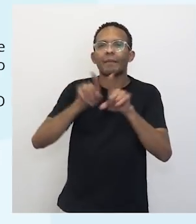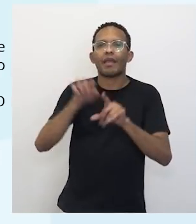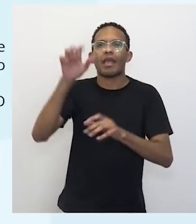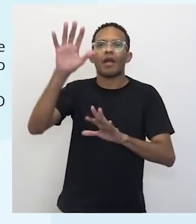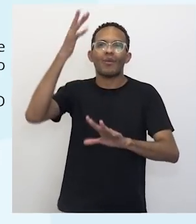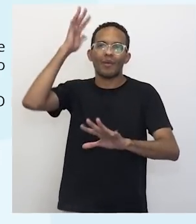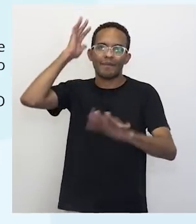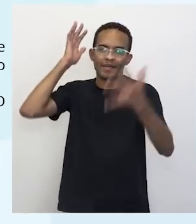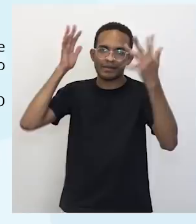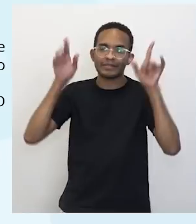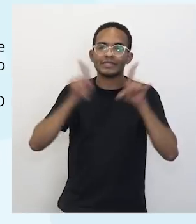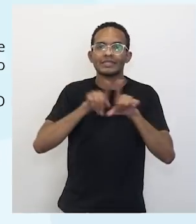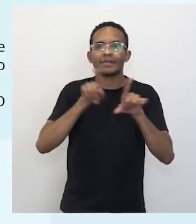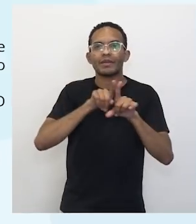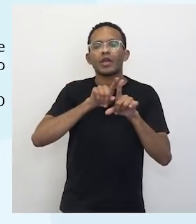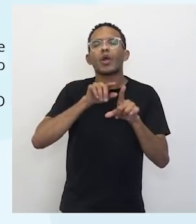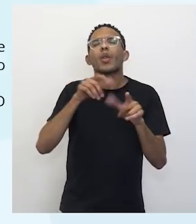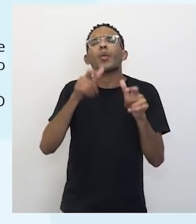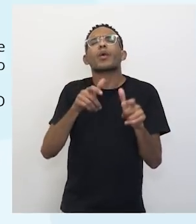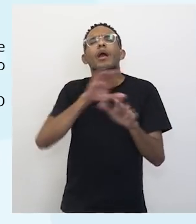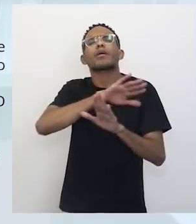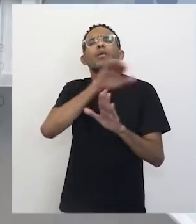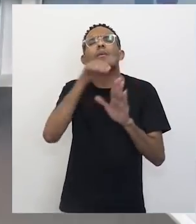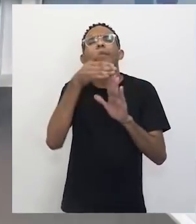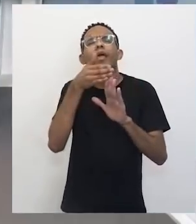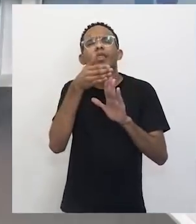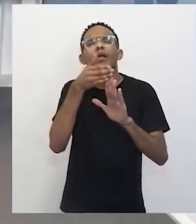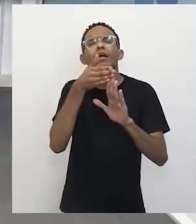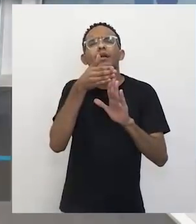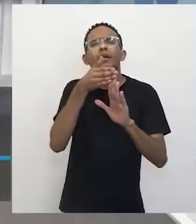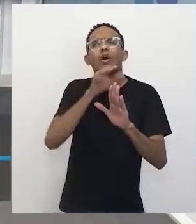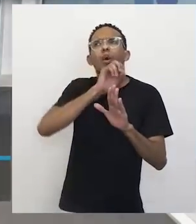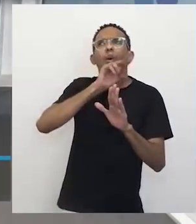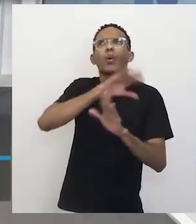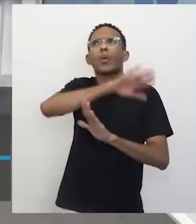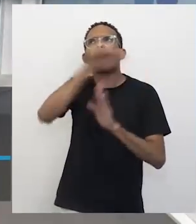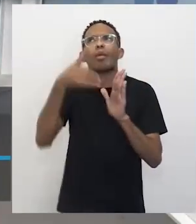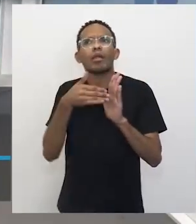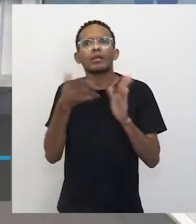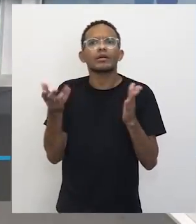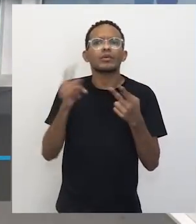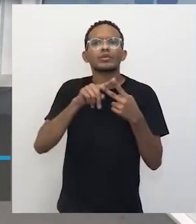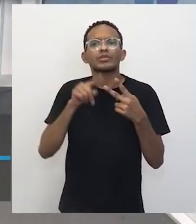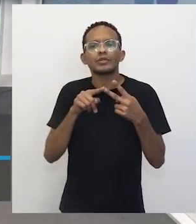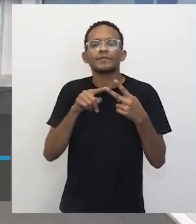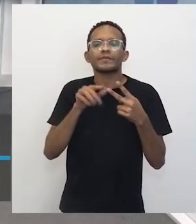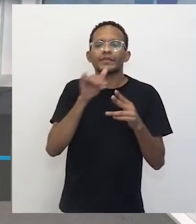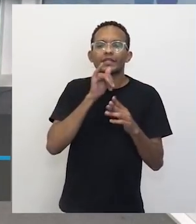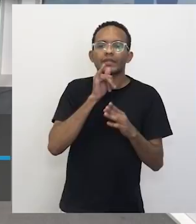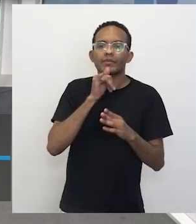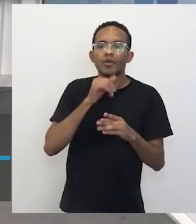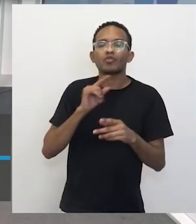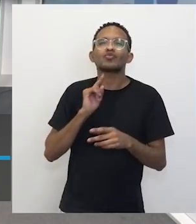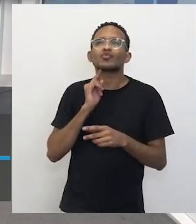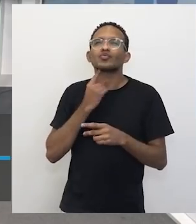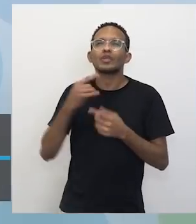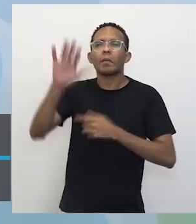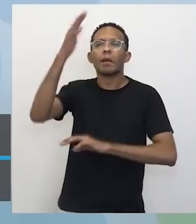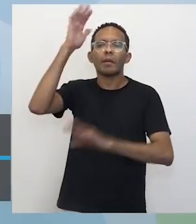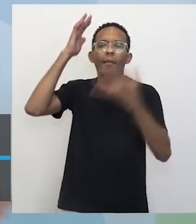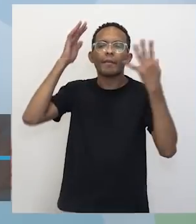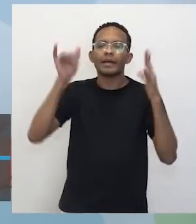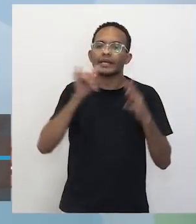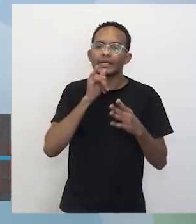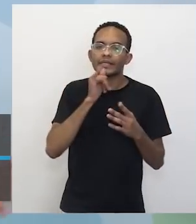gente tem mais combustão incompleta, professor Fábio? Incompleta ou completa? Incompleta. Incompleta. Que mais polui o ambiente. Bom, na queima